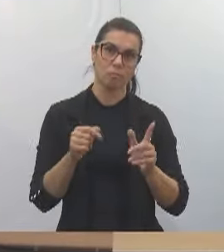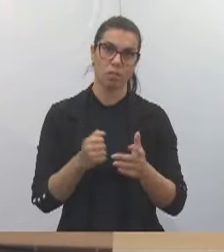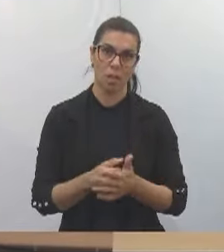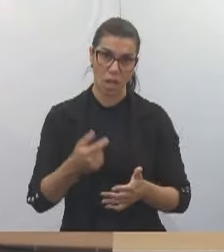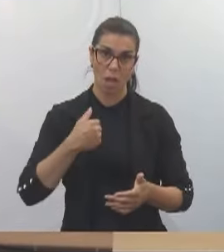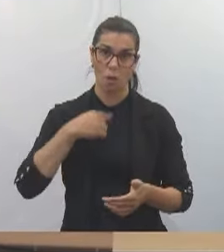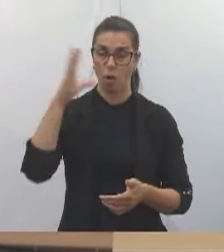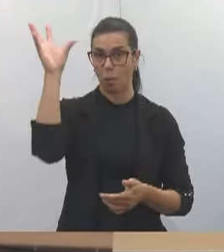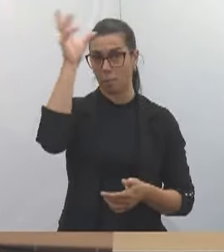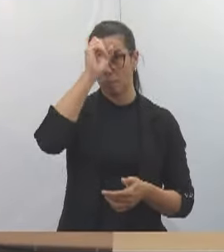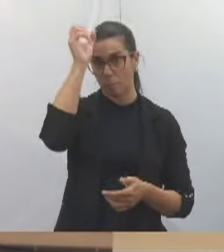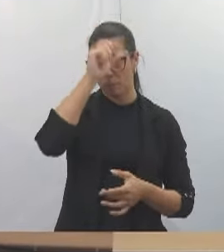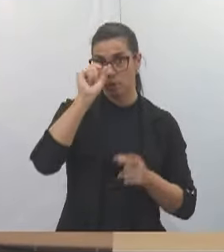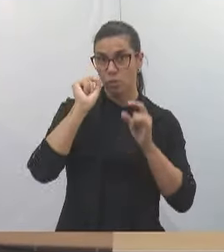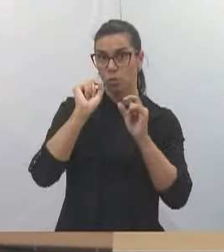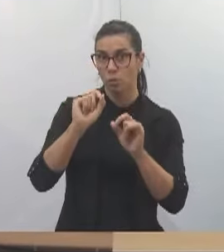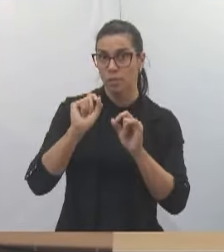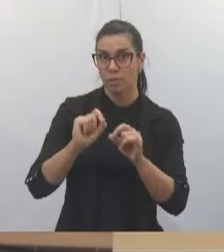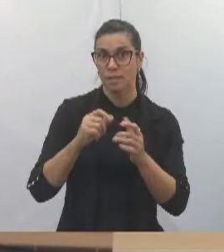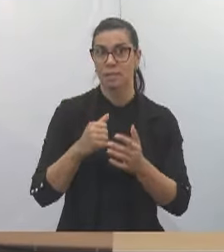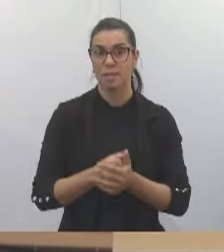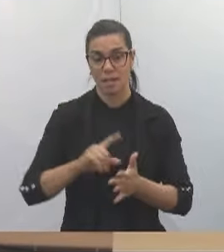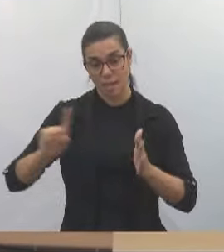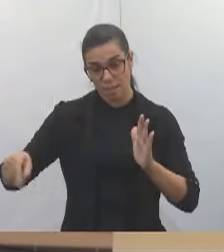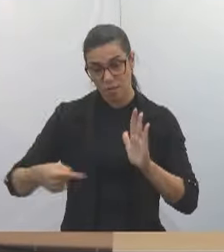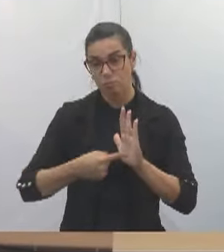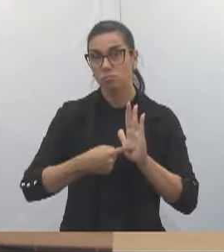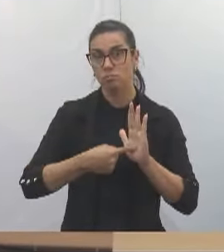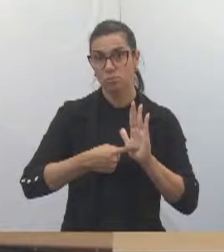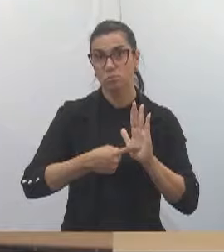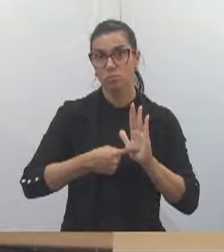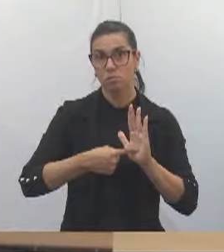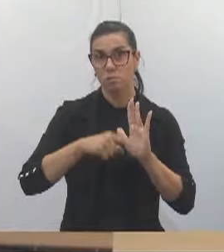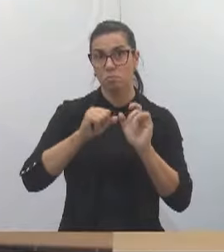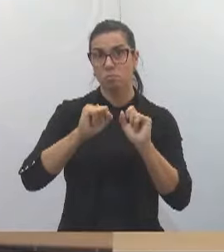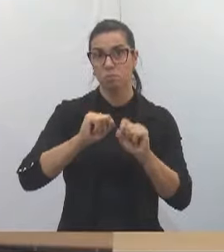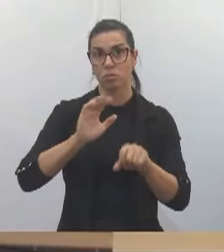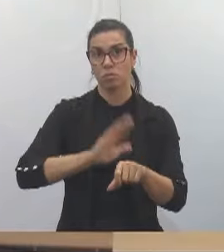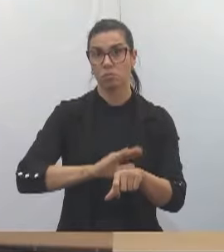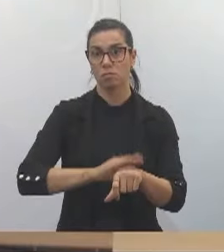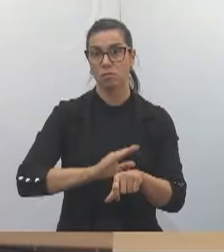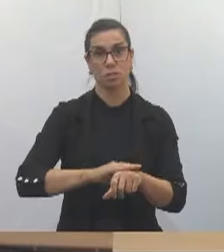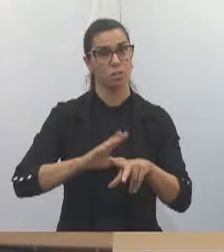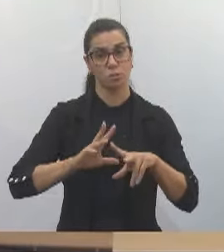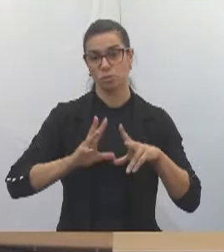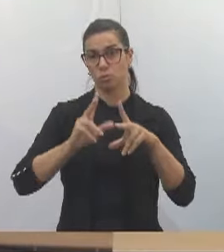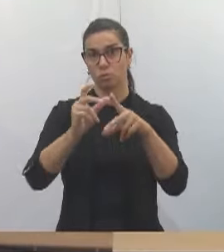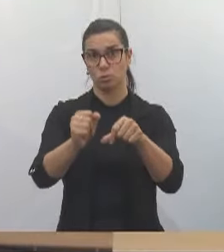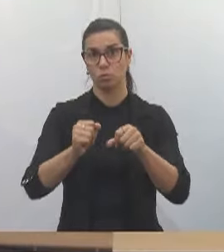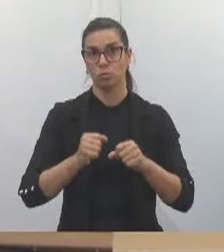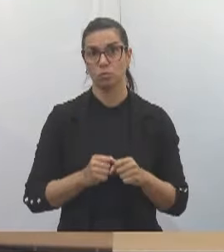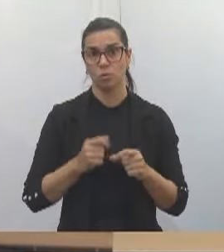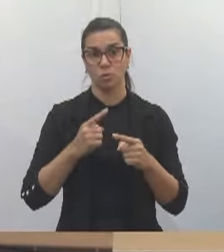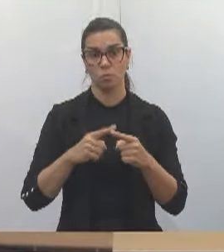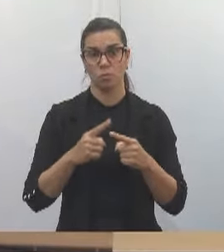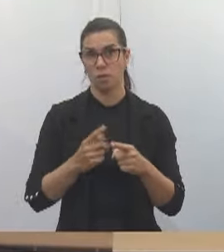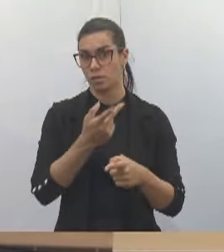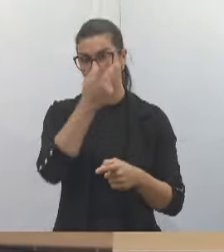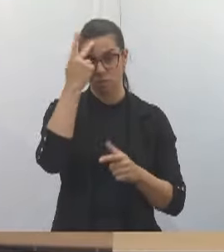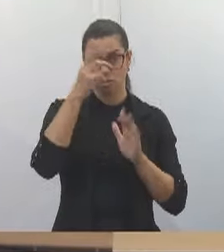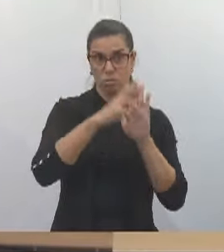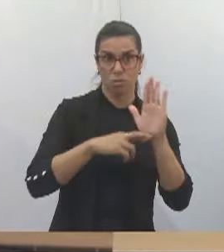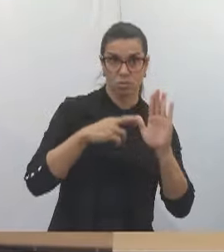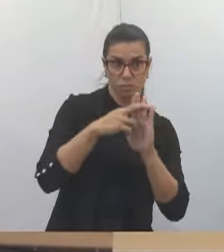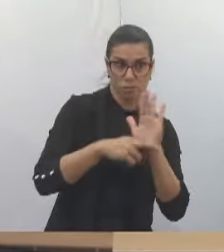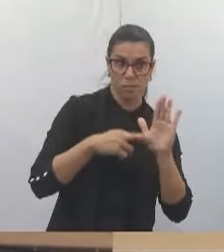eu aprendi com o senhor que se faz denúncia. Não é? Tudo é através de denúncia, porque os fiscais não saem